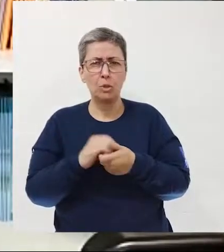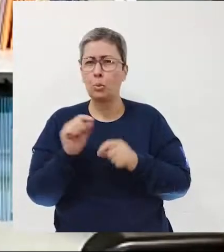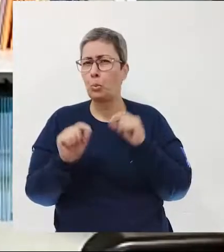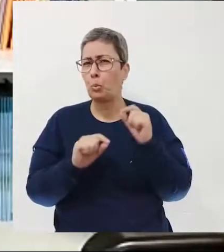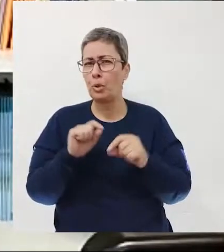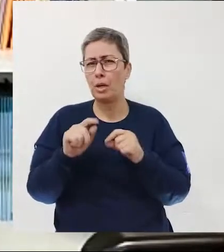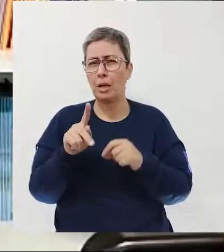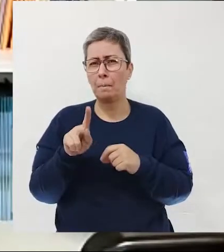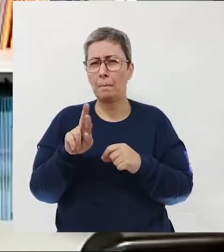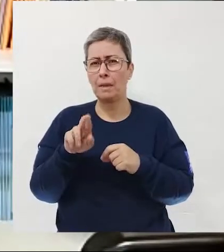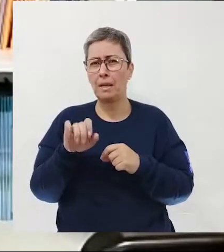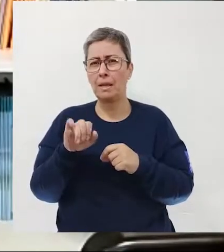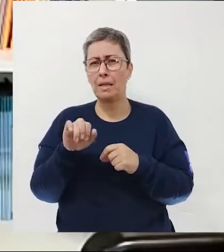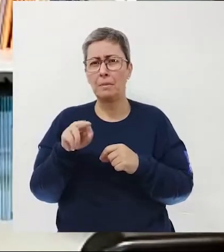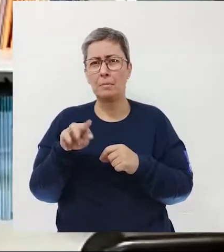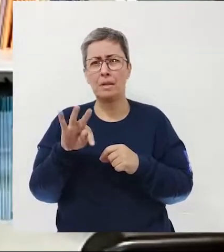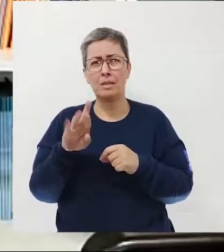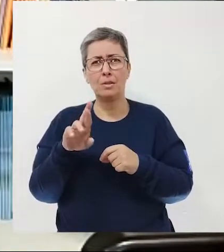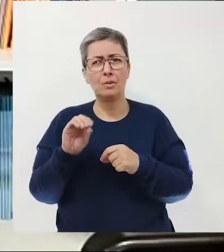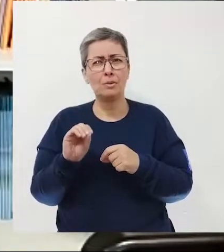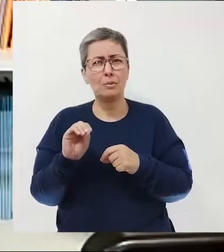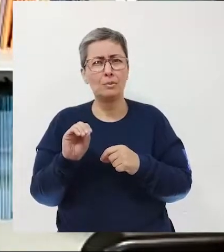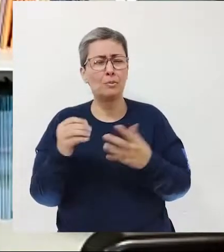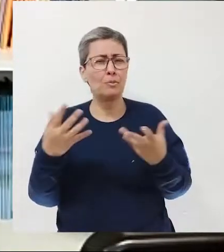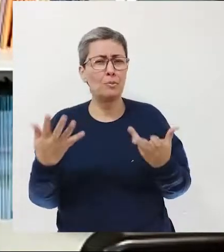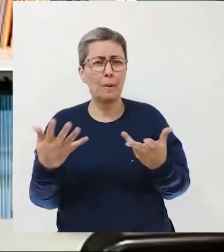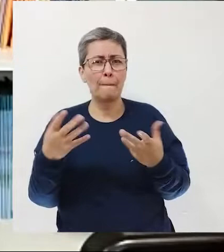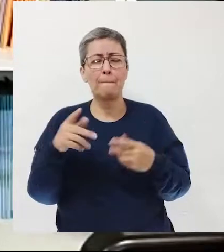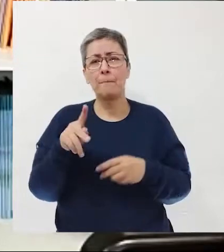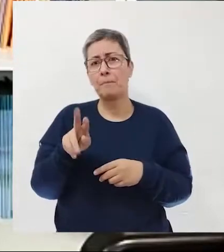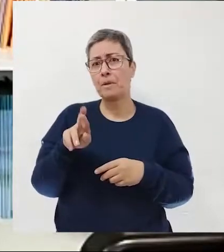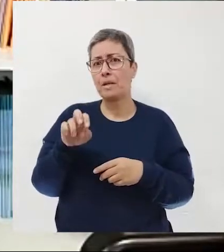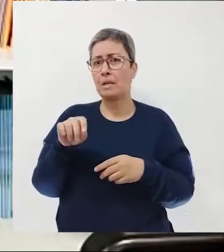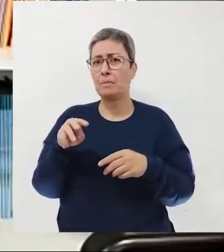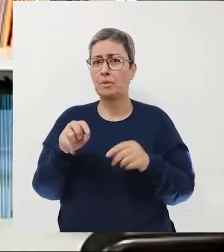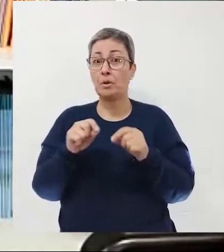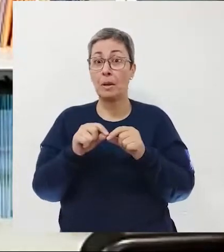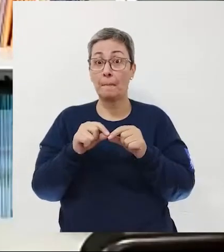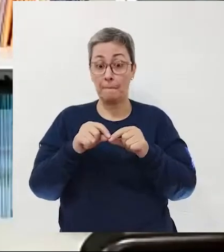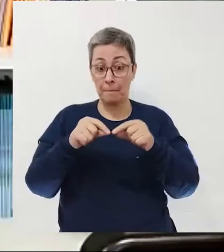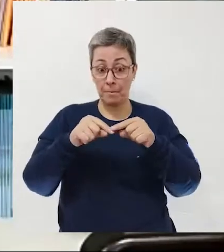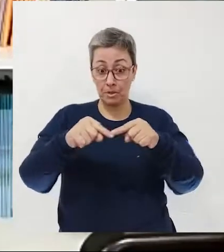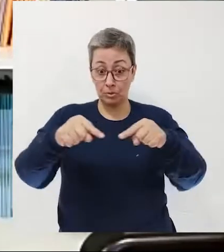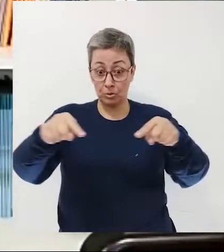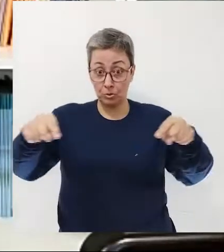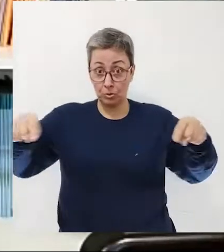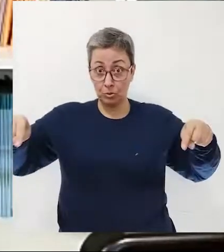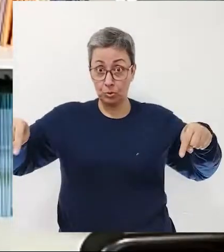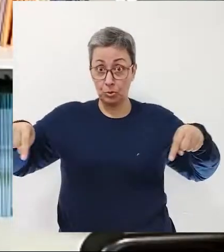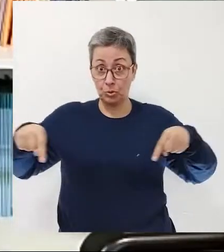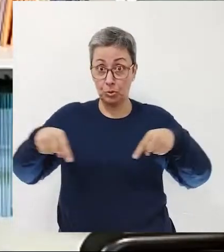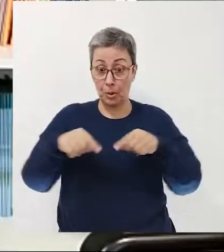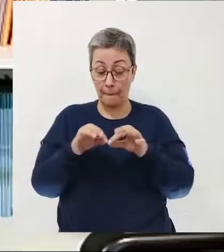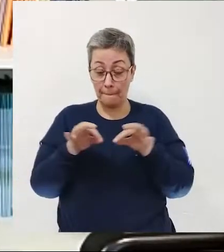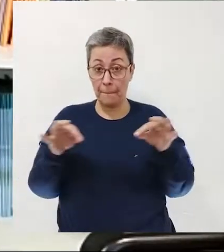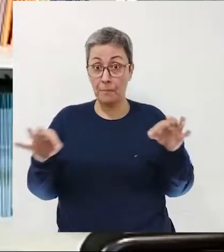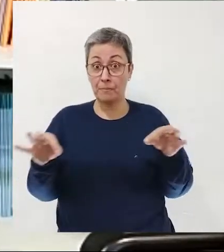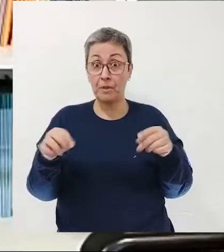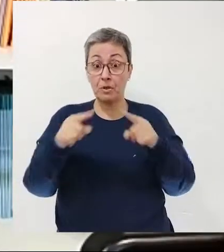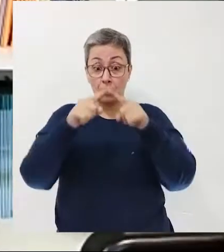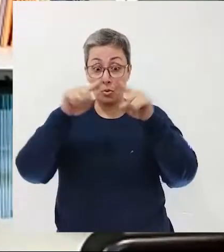O que será que é perímetro? O perímetro é a medida do contorno de uma